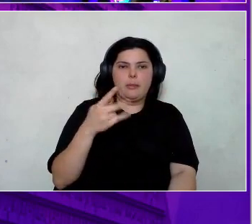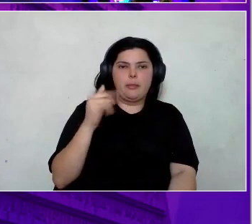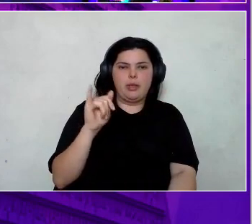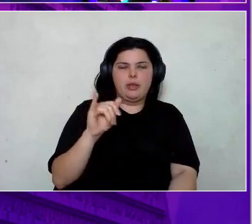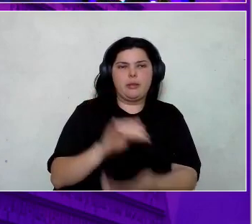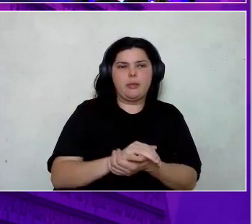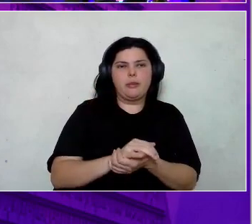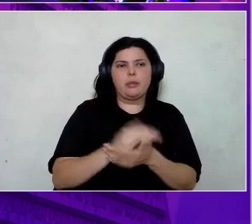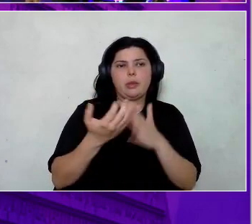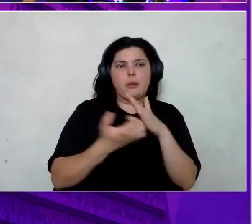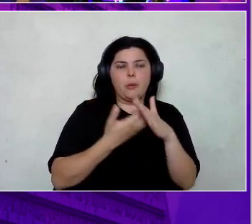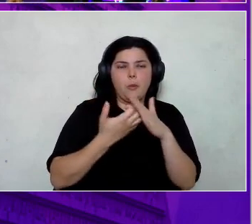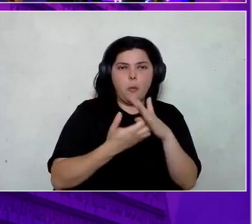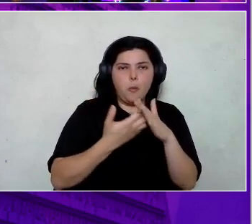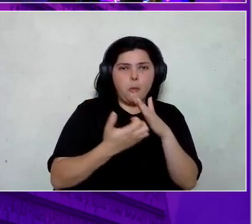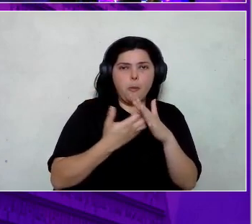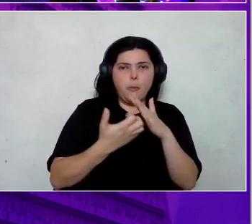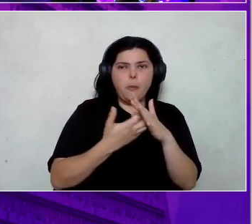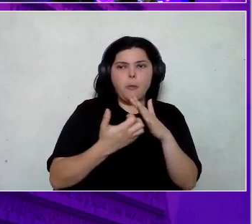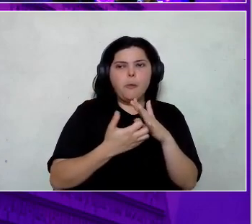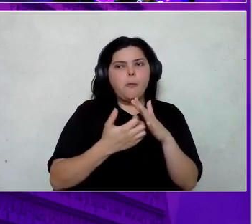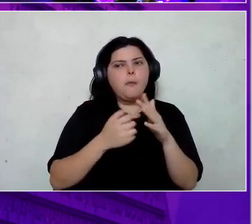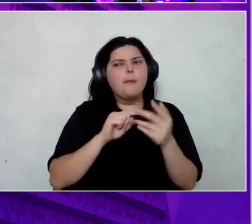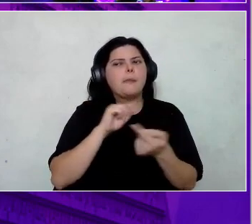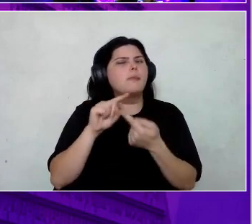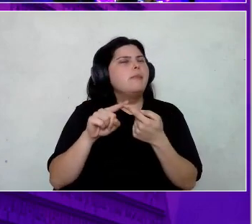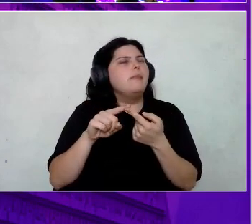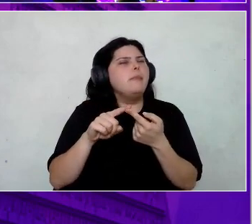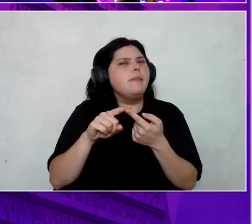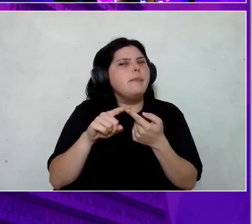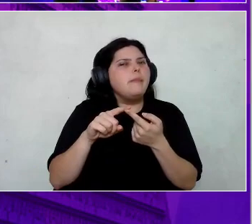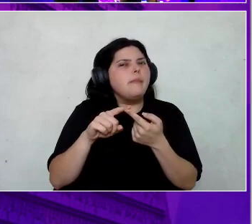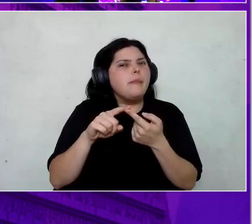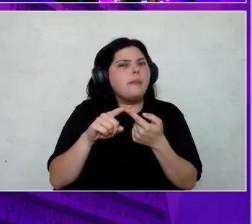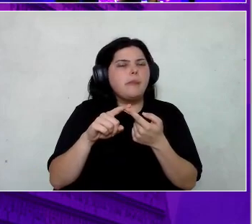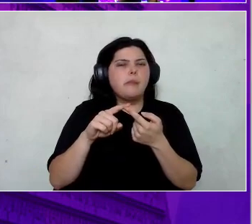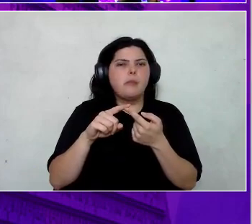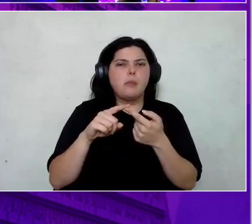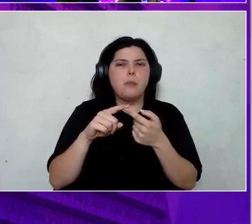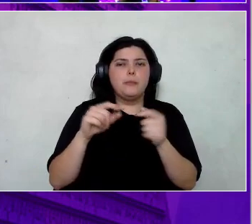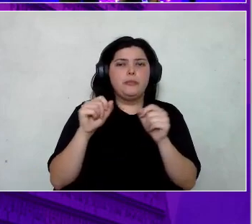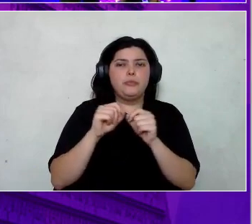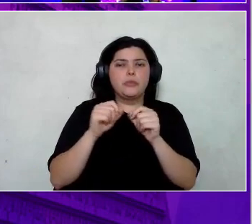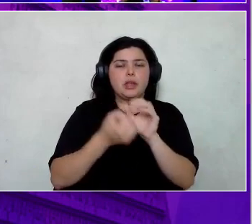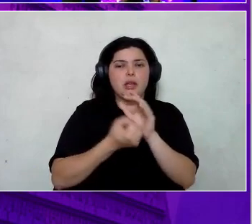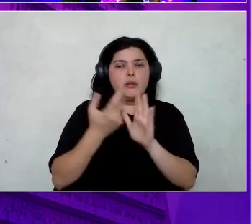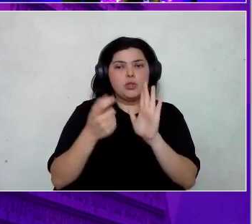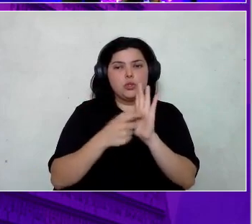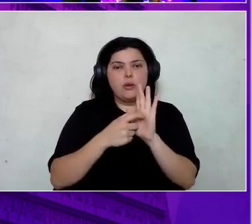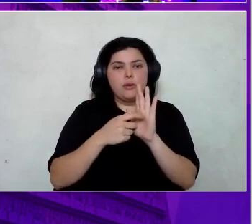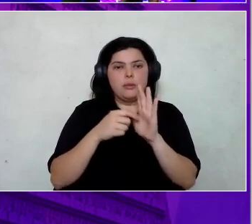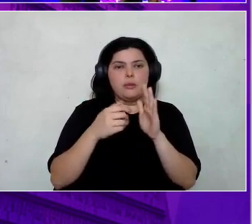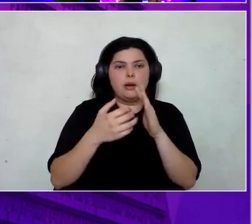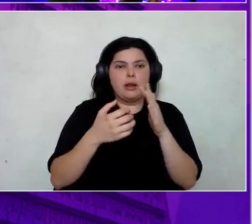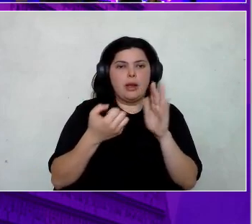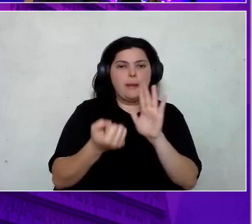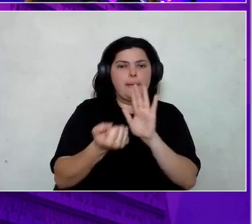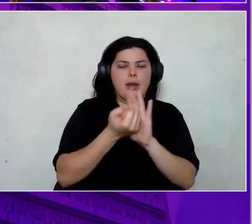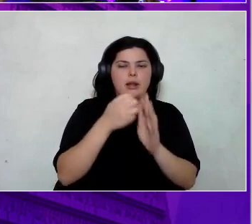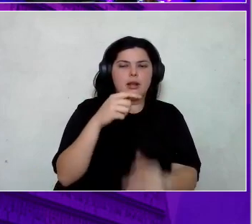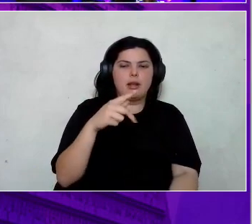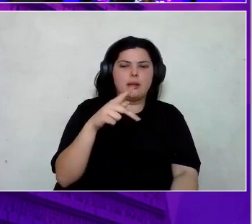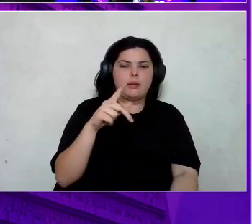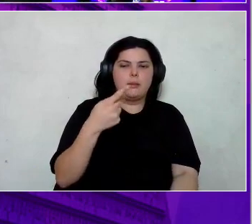que essa empresa ela era para a gente fazia um software para a Philips que cuidava da